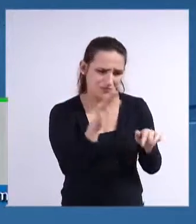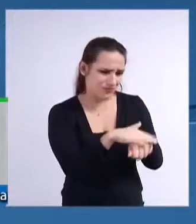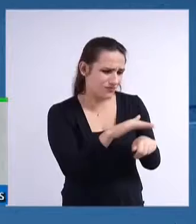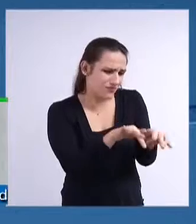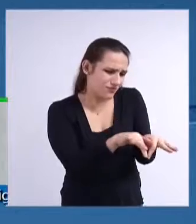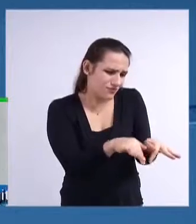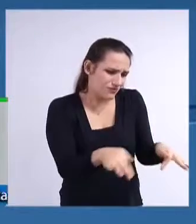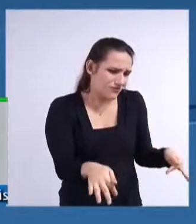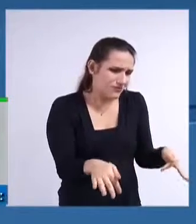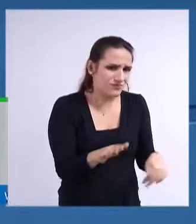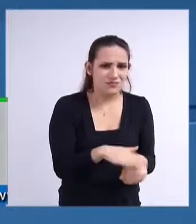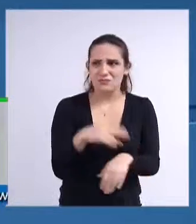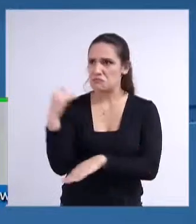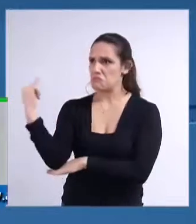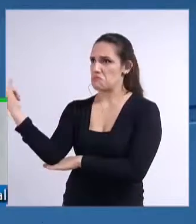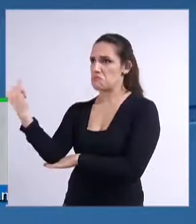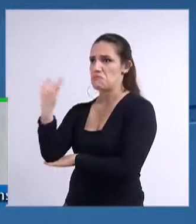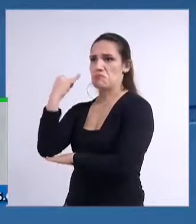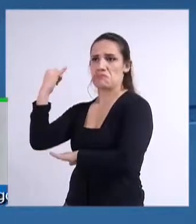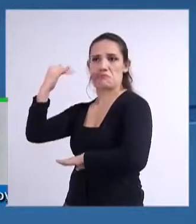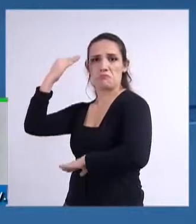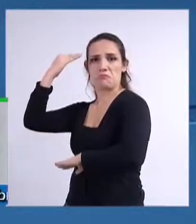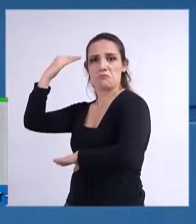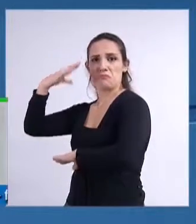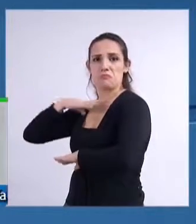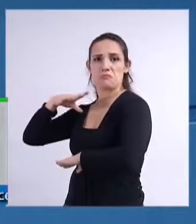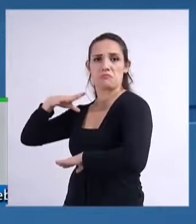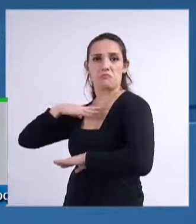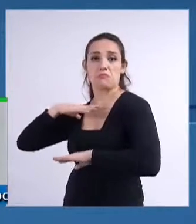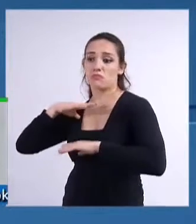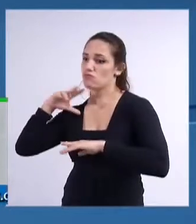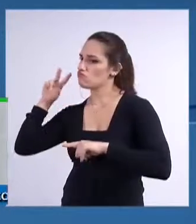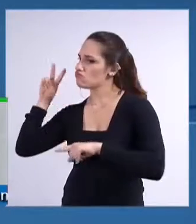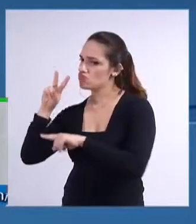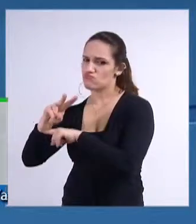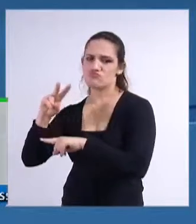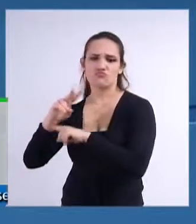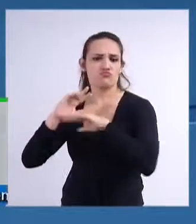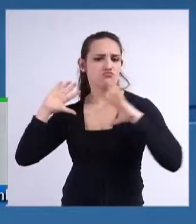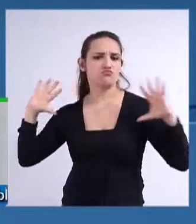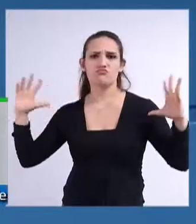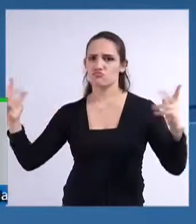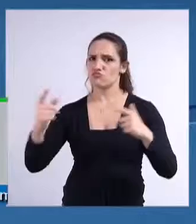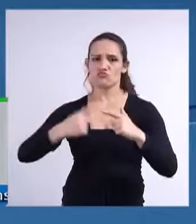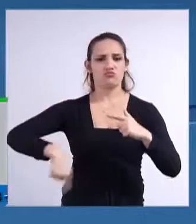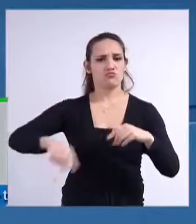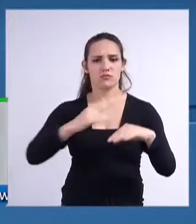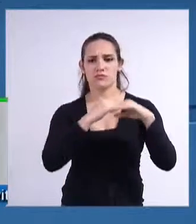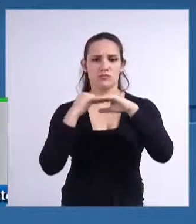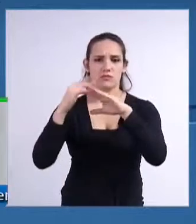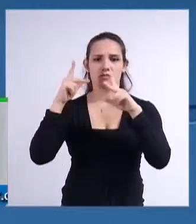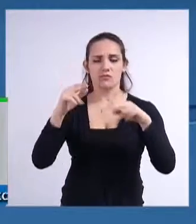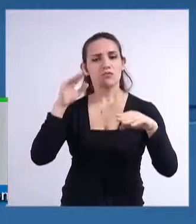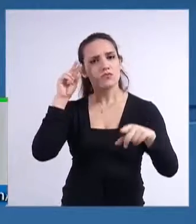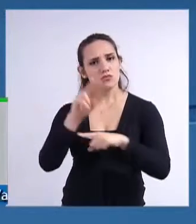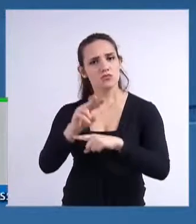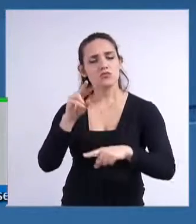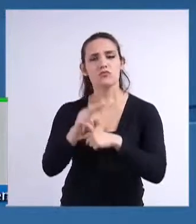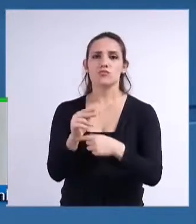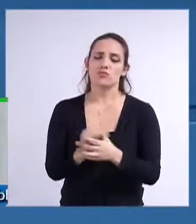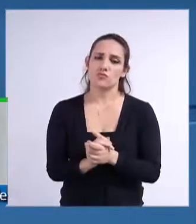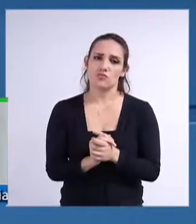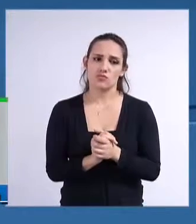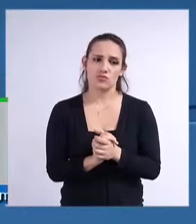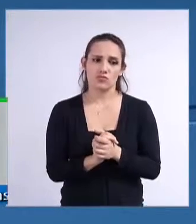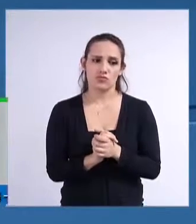humano ao mais importante, cuide, zele, faça a sua parte com